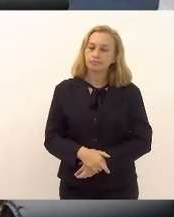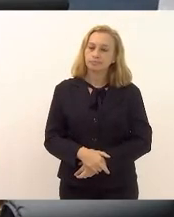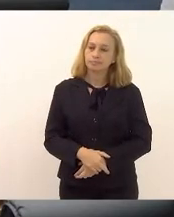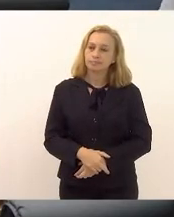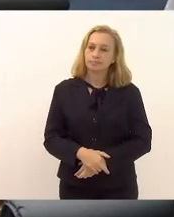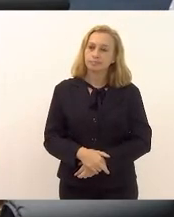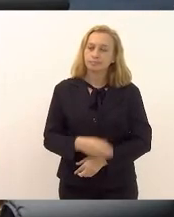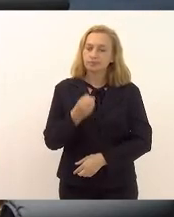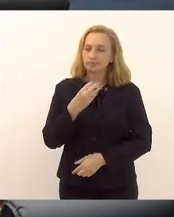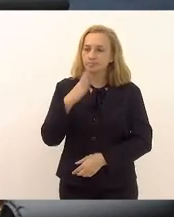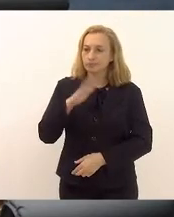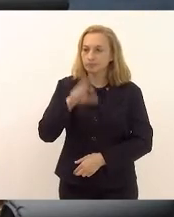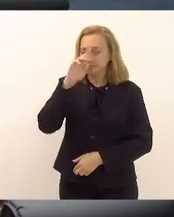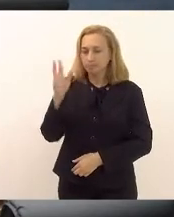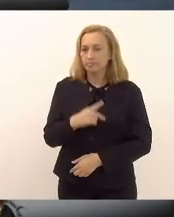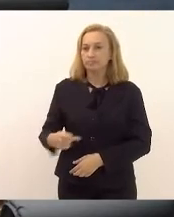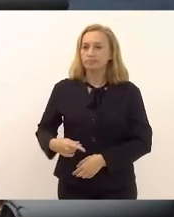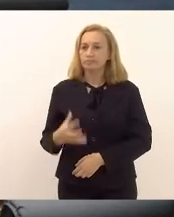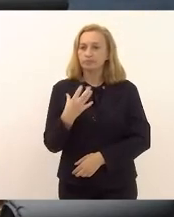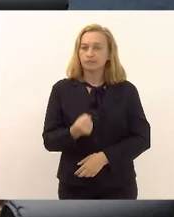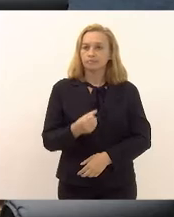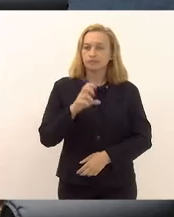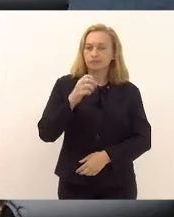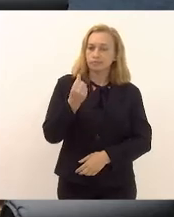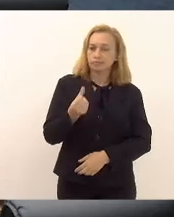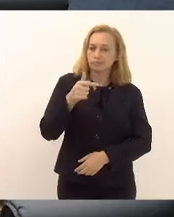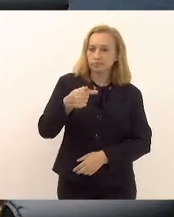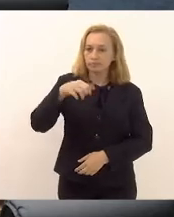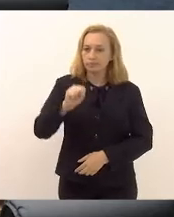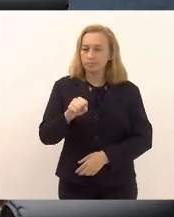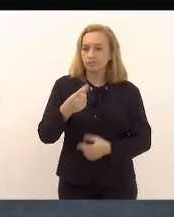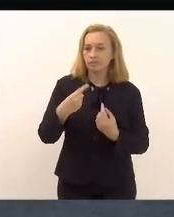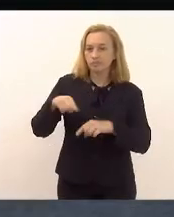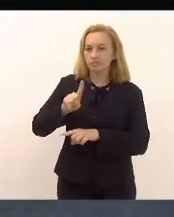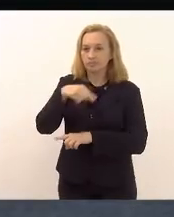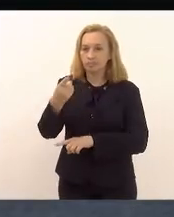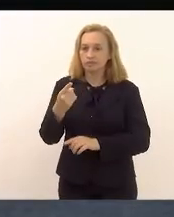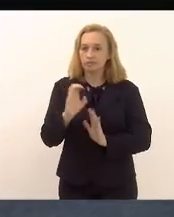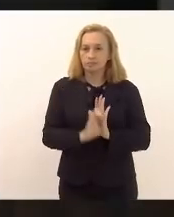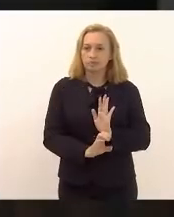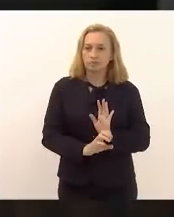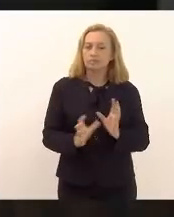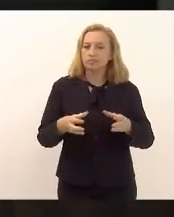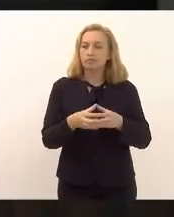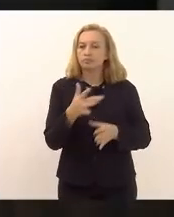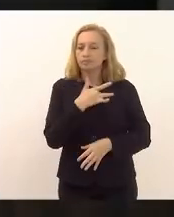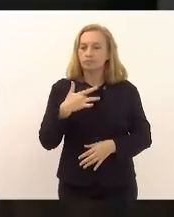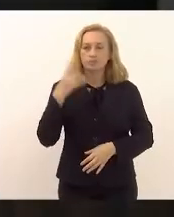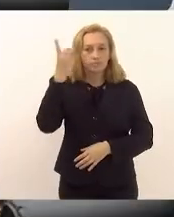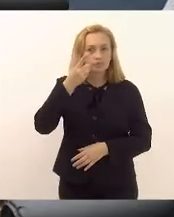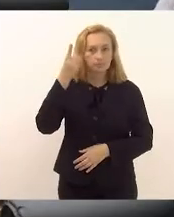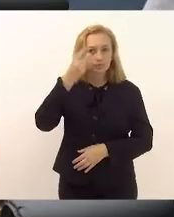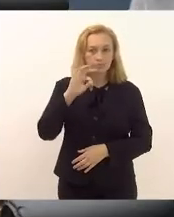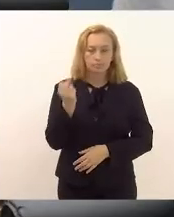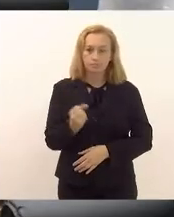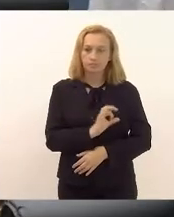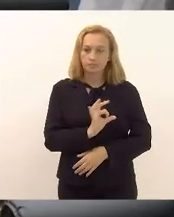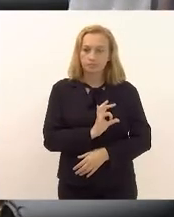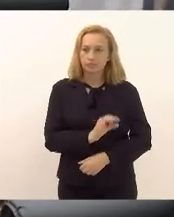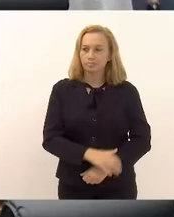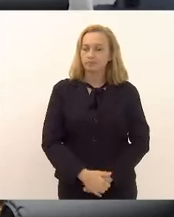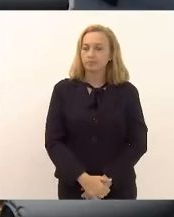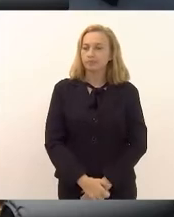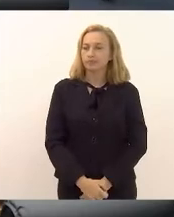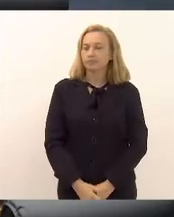Deputado presidente, favorável às emendas 6, 7, 8 e contrário às demais emendas. Pela Comissão de Saúde, deputada Marta Rocha.